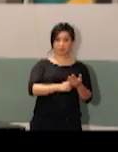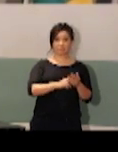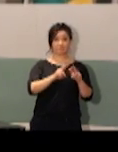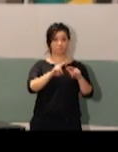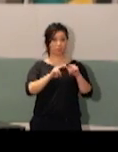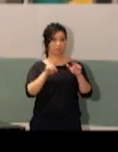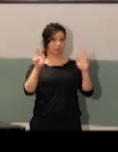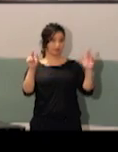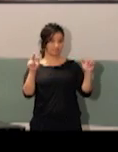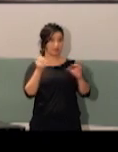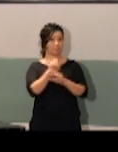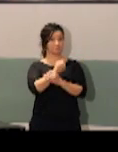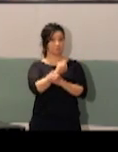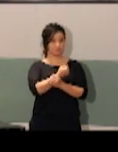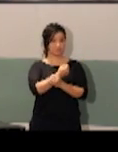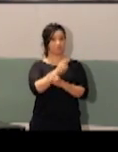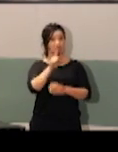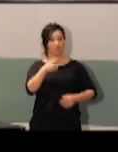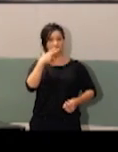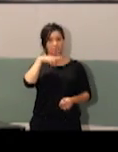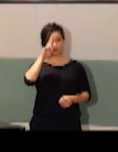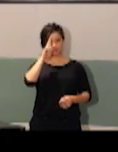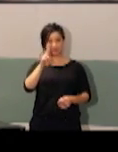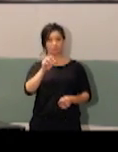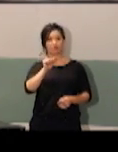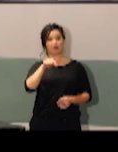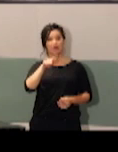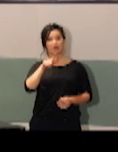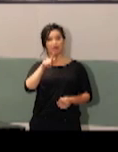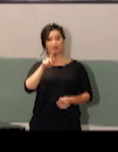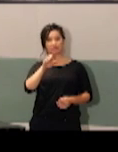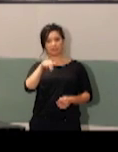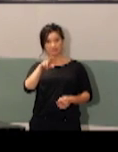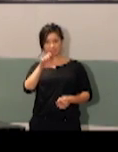segurança é o senhor Agnello Queiroz.